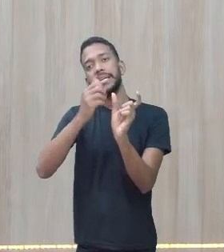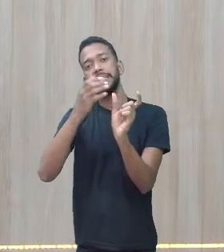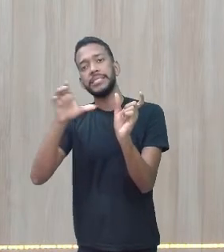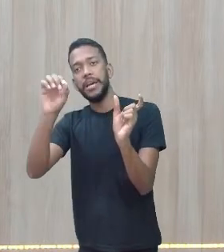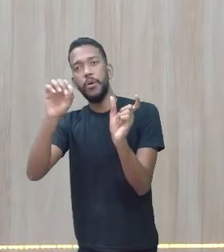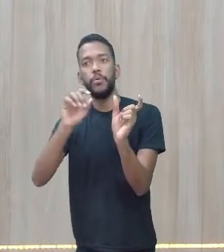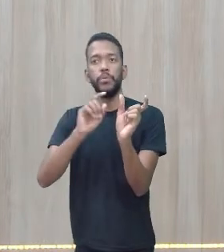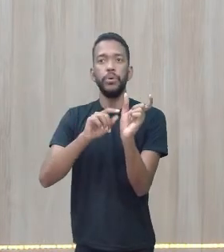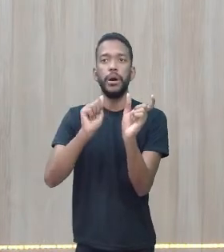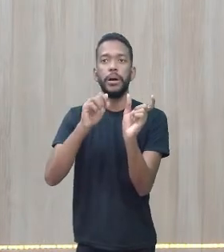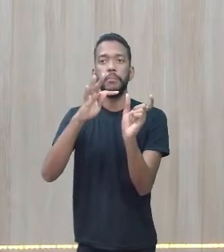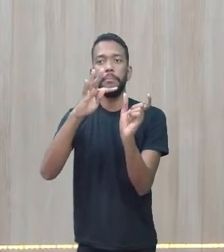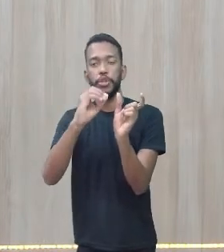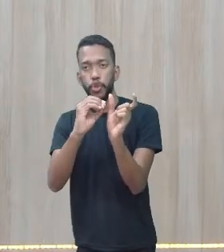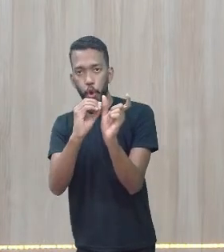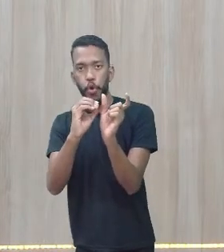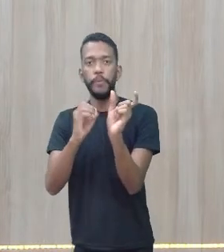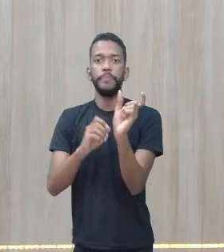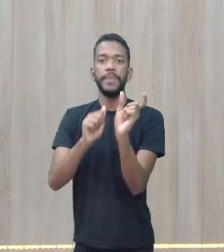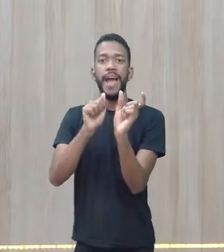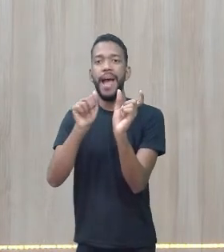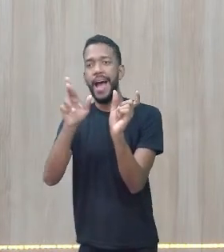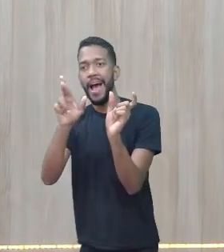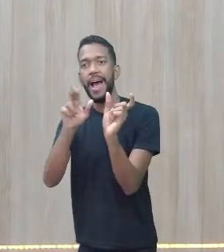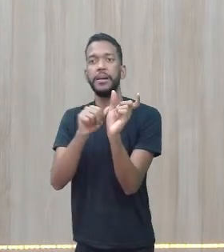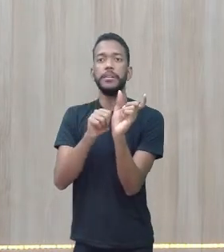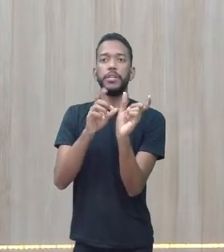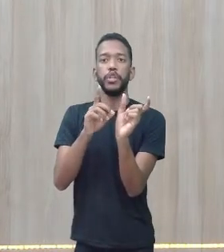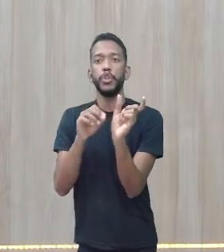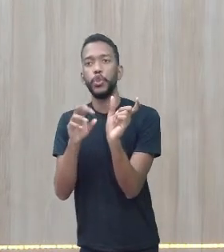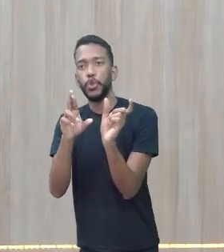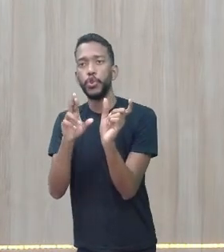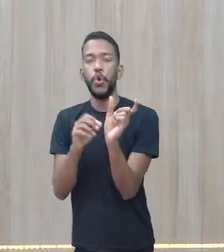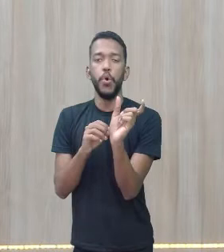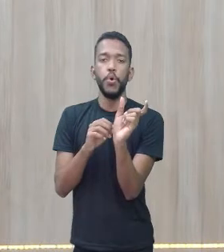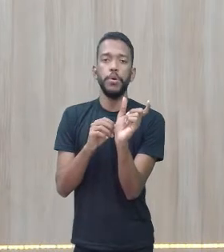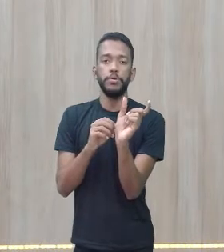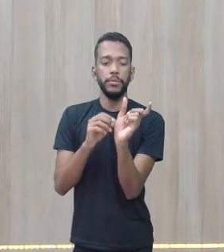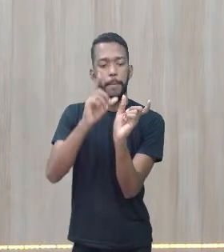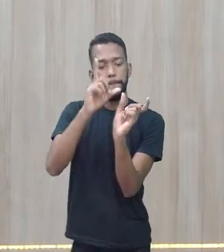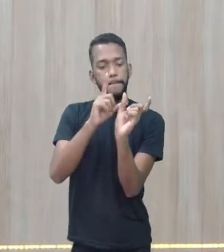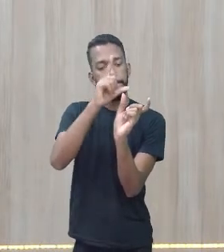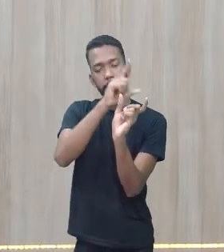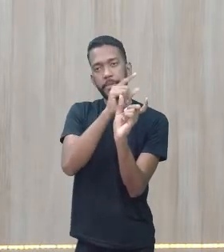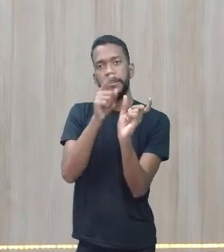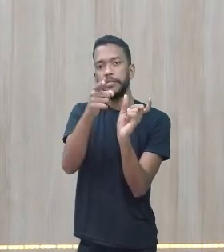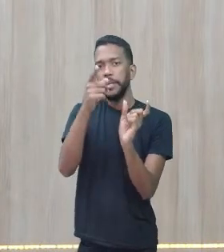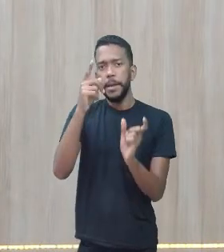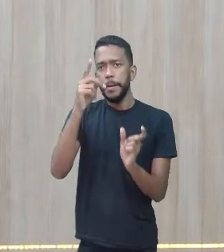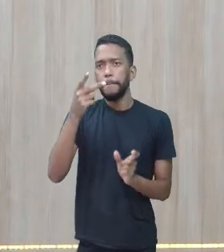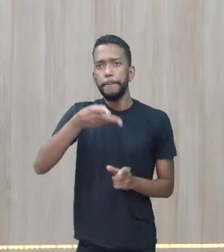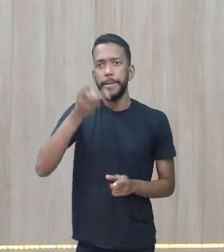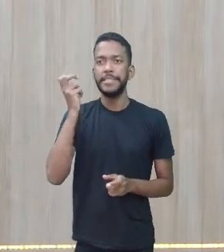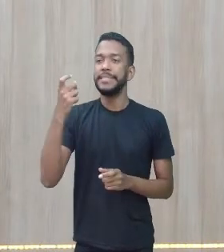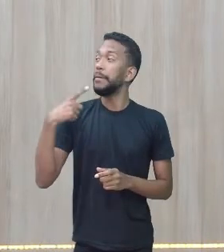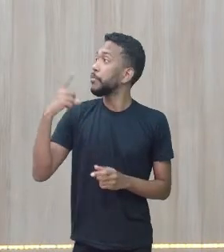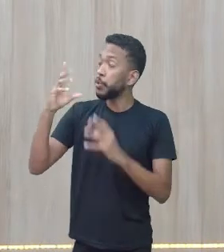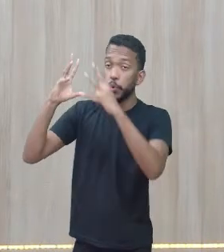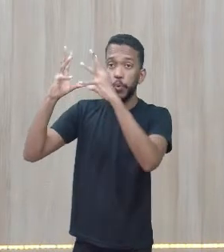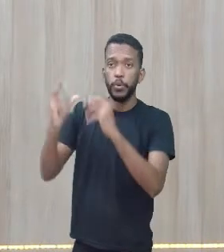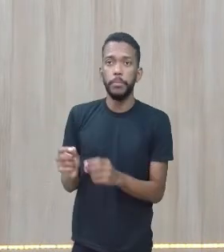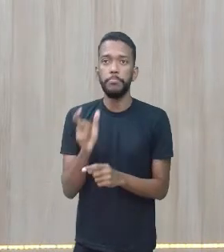alimentar, alimentado, alimentador. Vocês percebem que em todas as